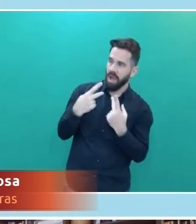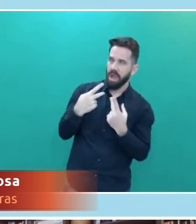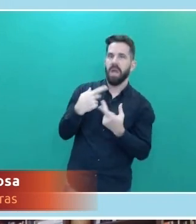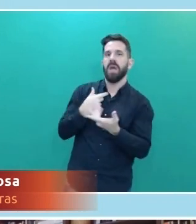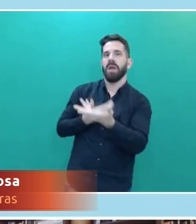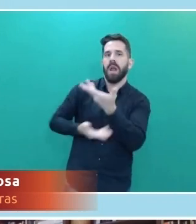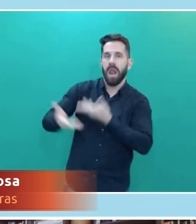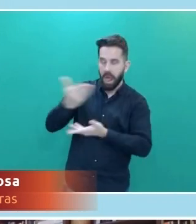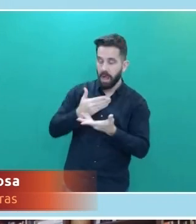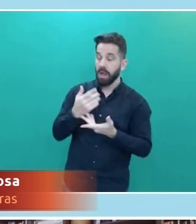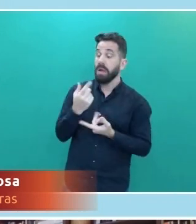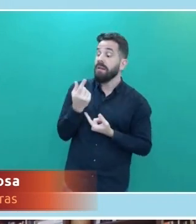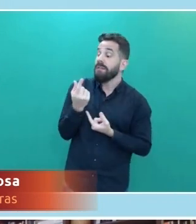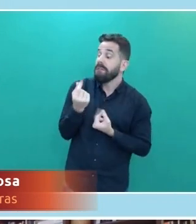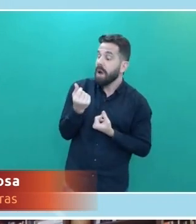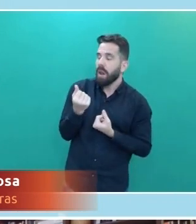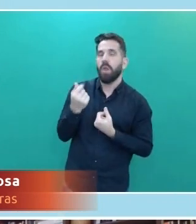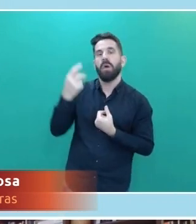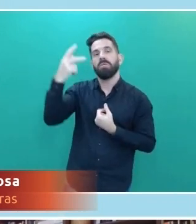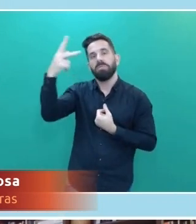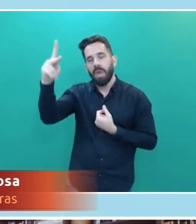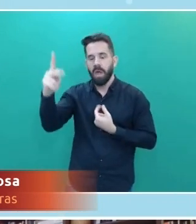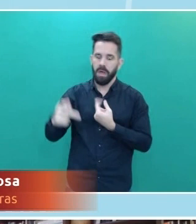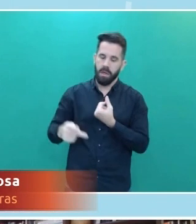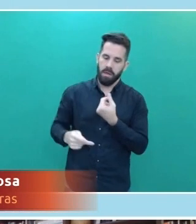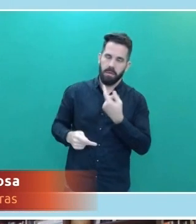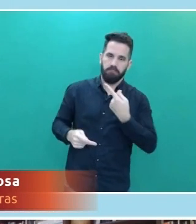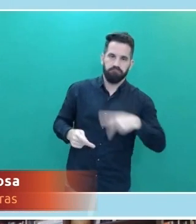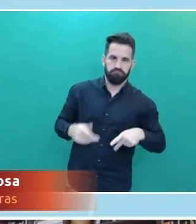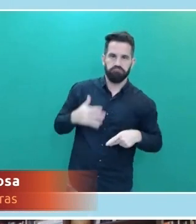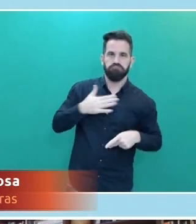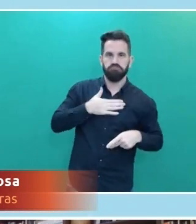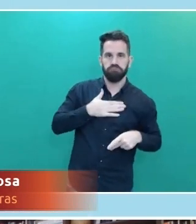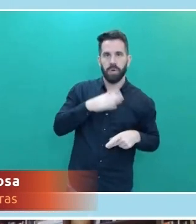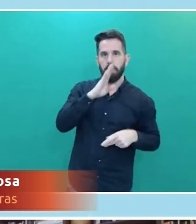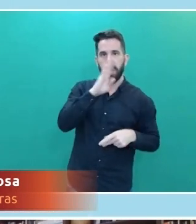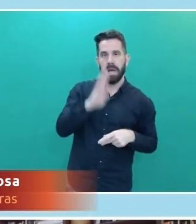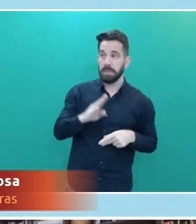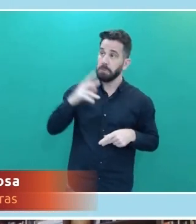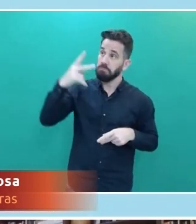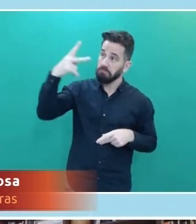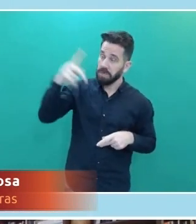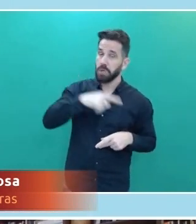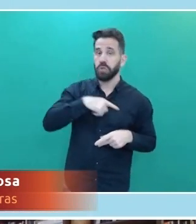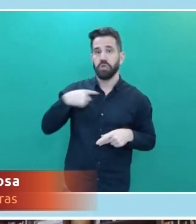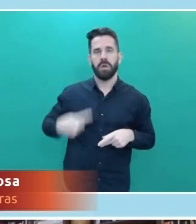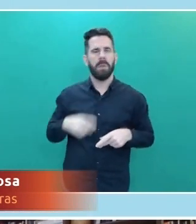nessas moedas que ainda a proposta ainda não está muito definida, né? Não é o dólar,